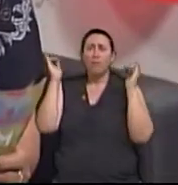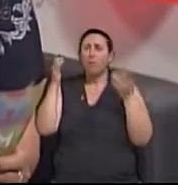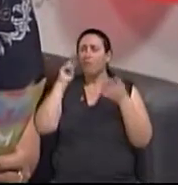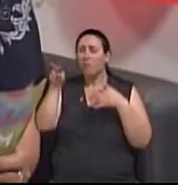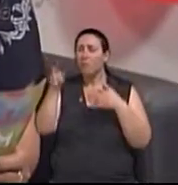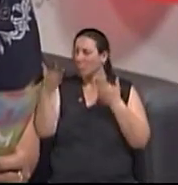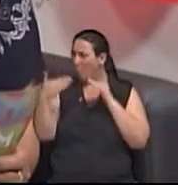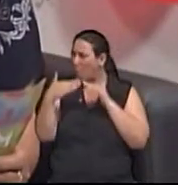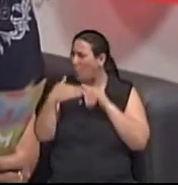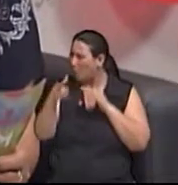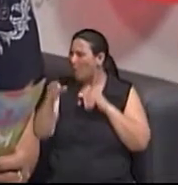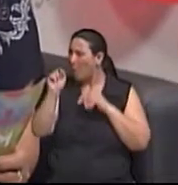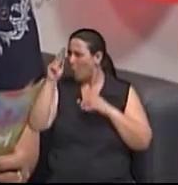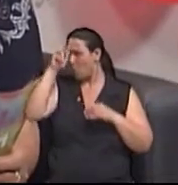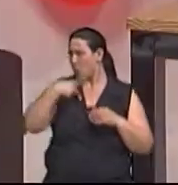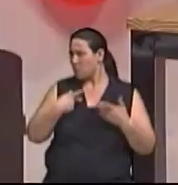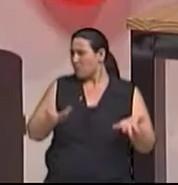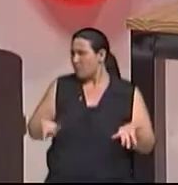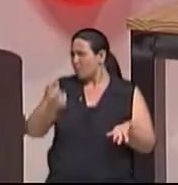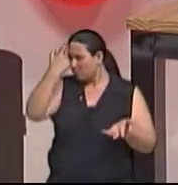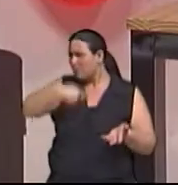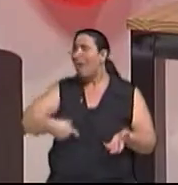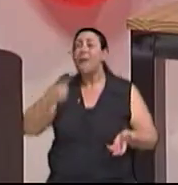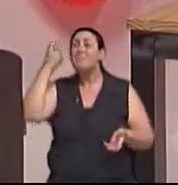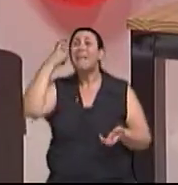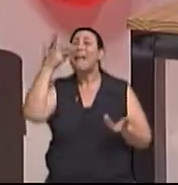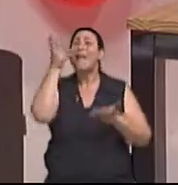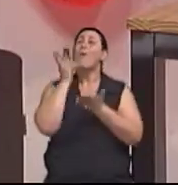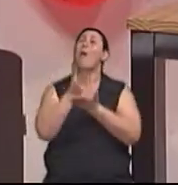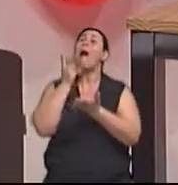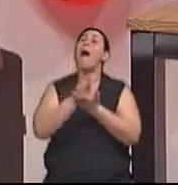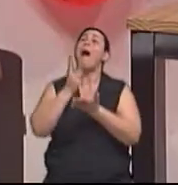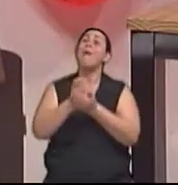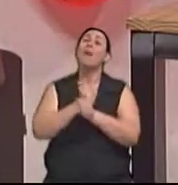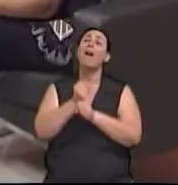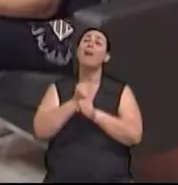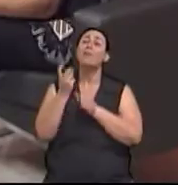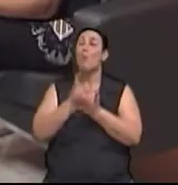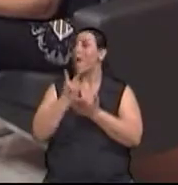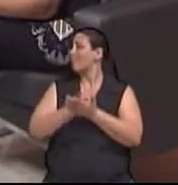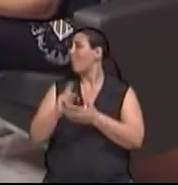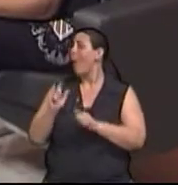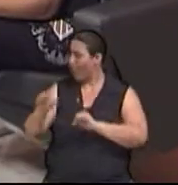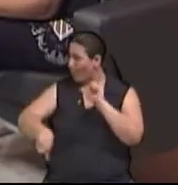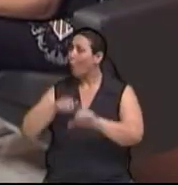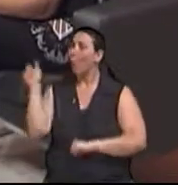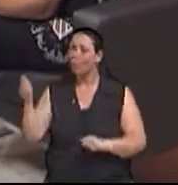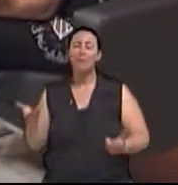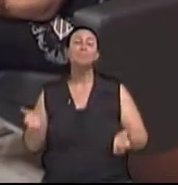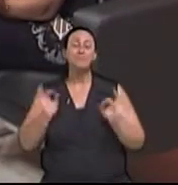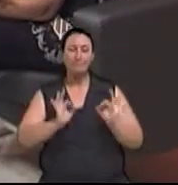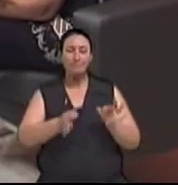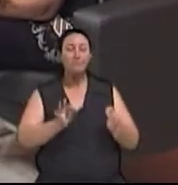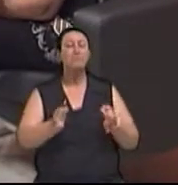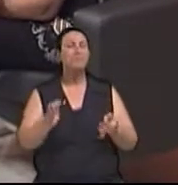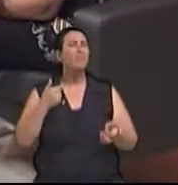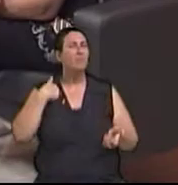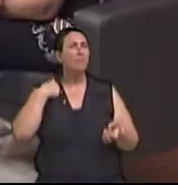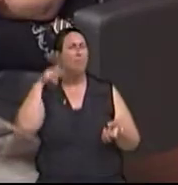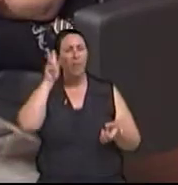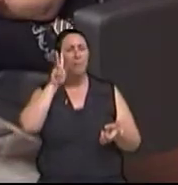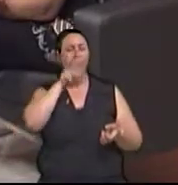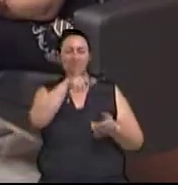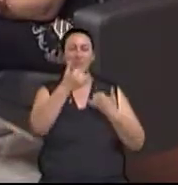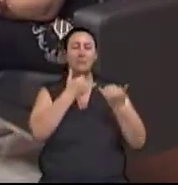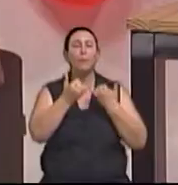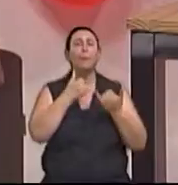senhora concorda que é um pouco de egoísmo da gente né a gente quer Que permaneça tudo igual a gente não tá igual é eu me lembro assim Isabel até para dar